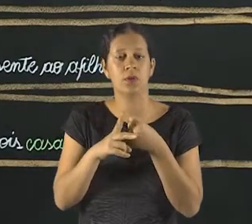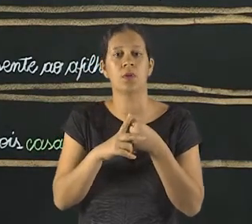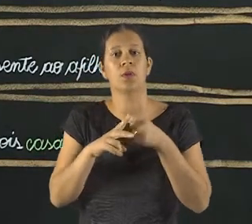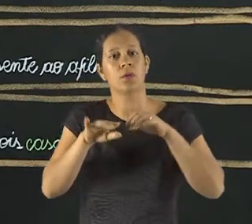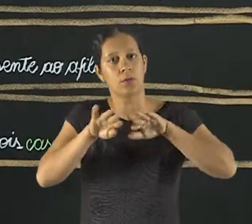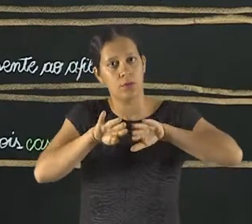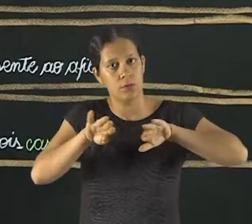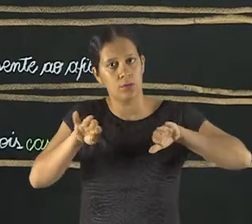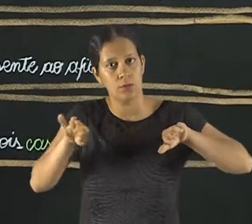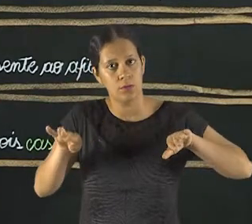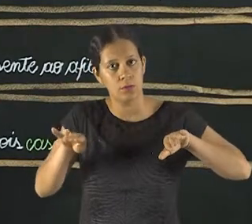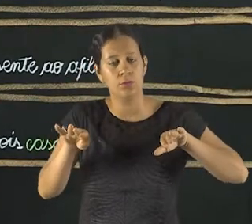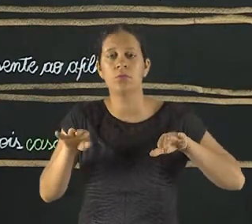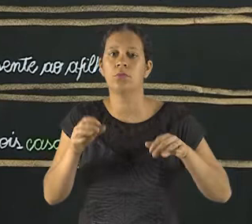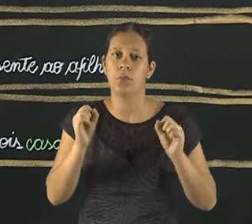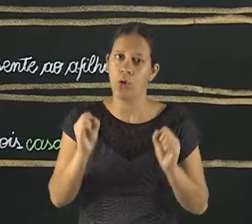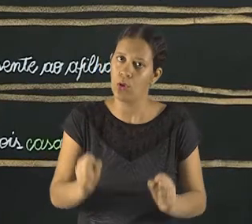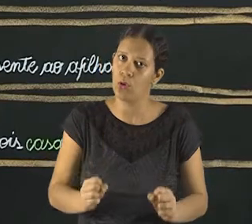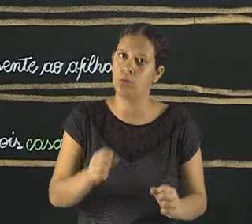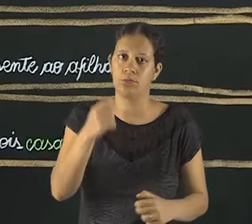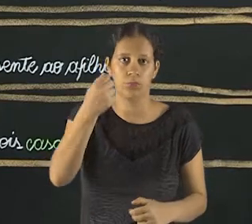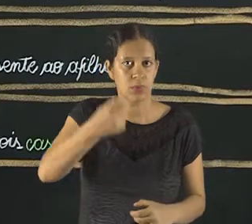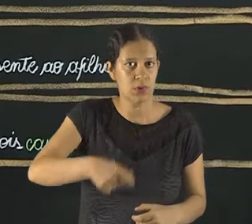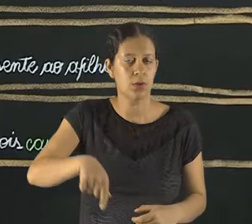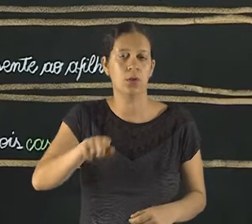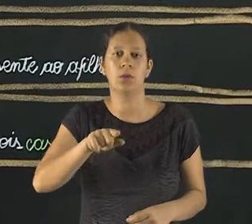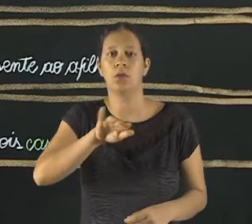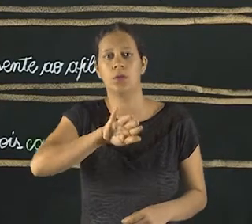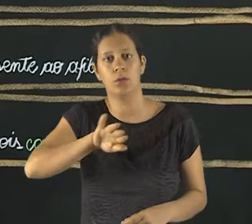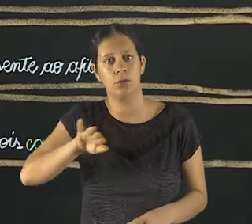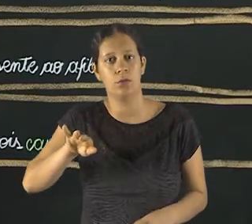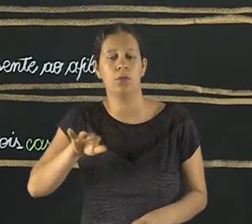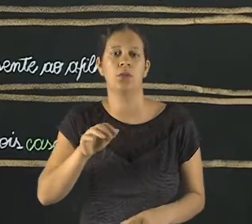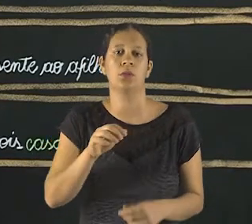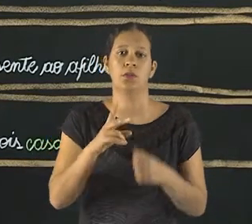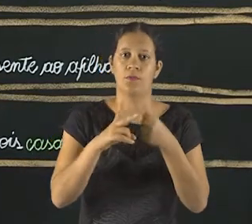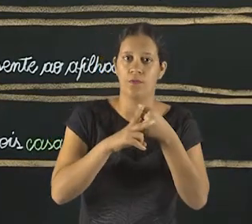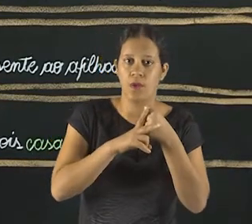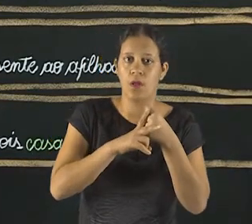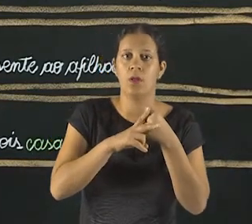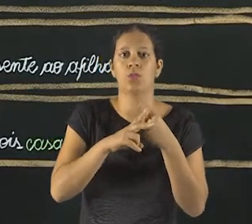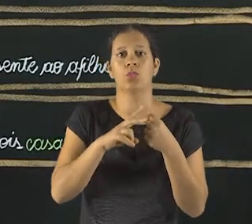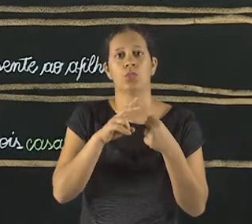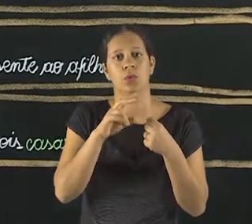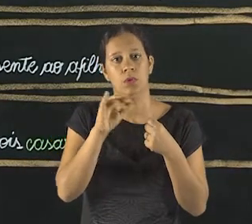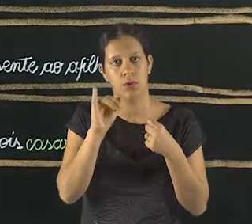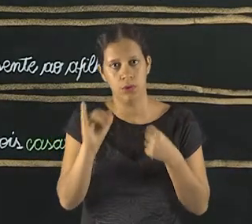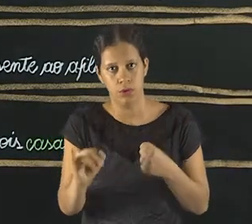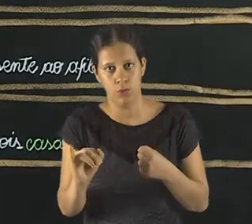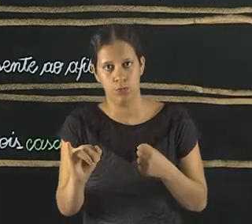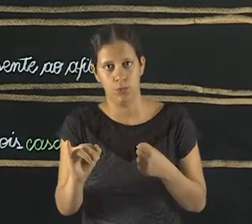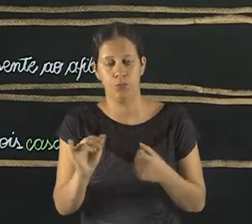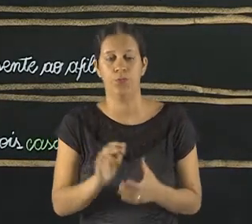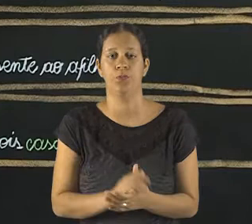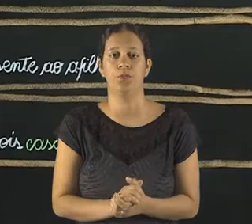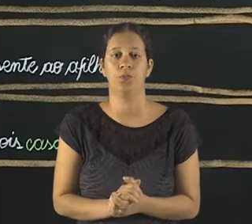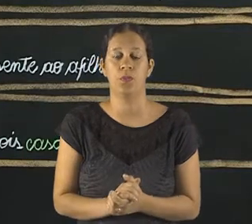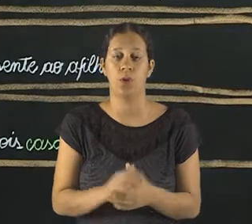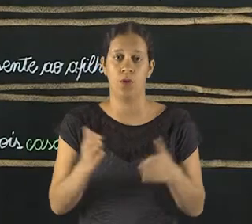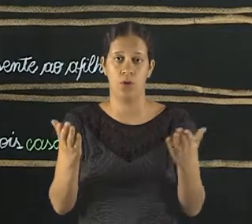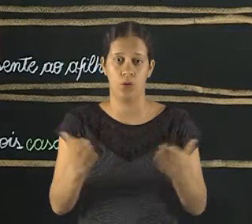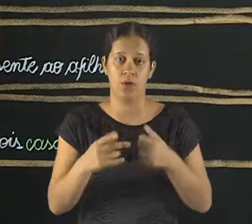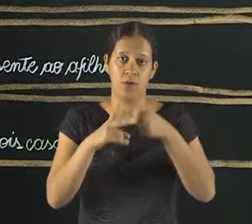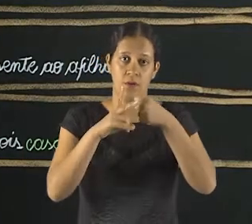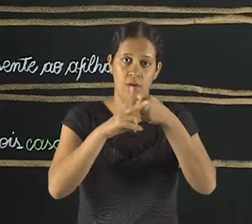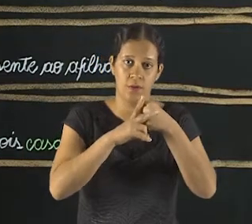separadamente poderiam estar nessa oração sem complementos. Por isso que a gente chama esse grupo de verbos intransitivos.